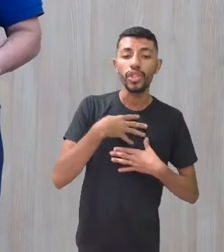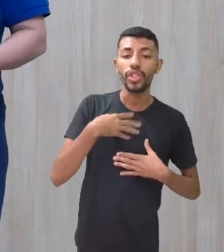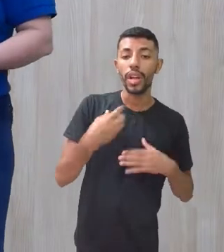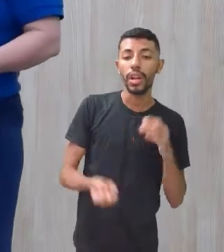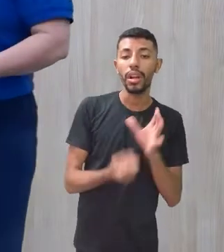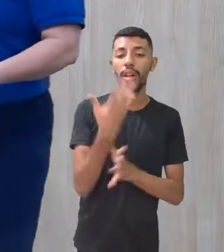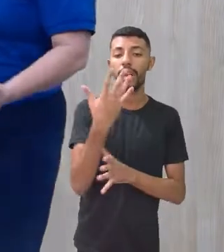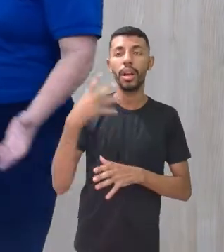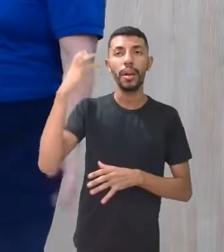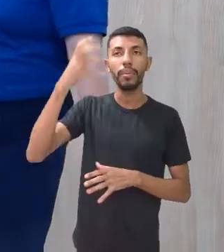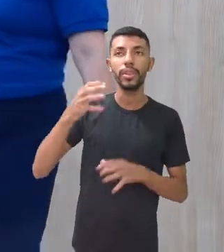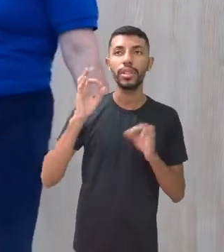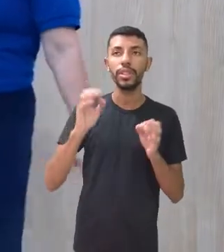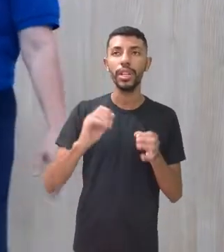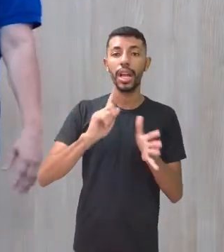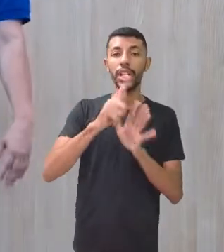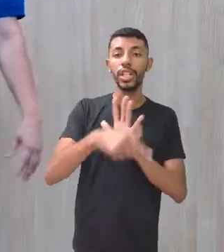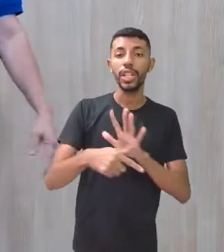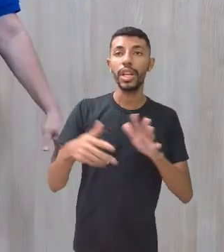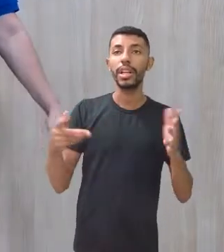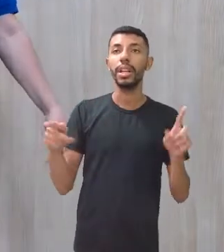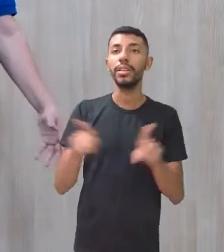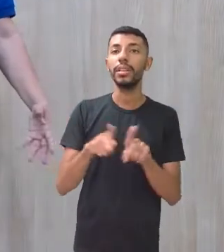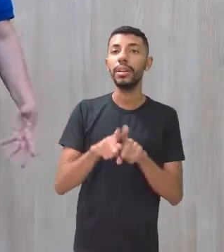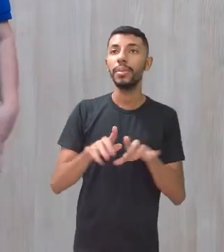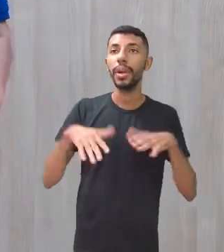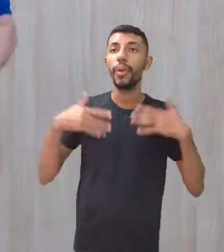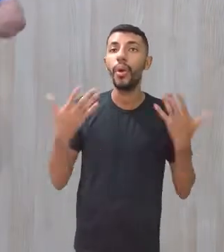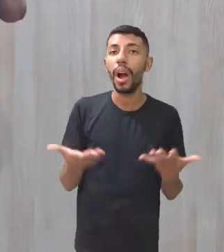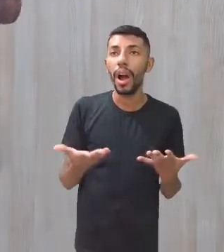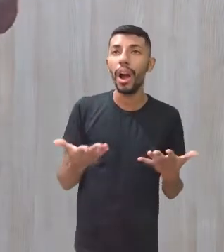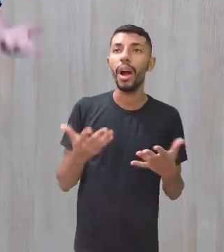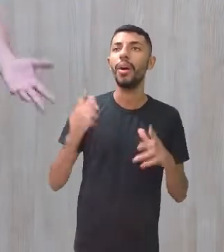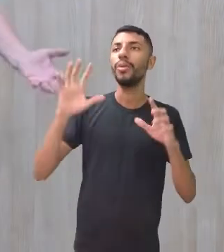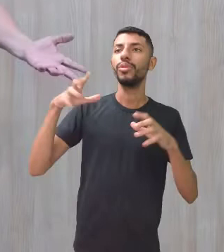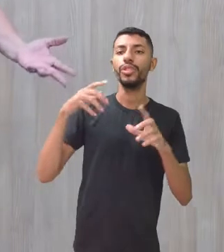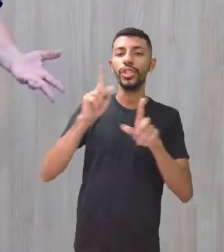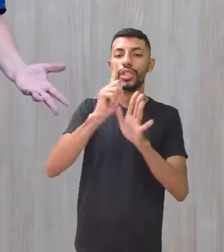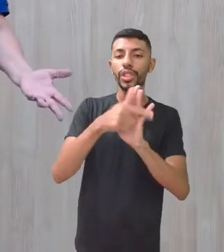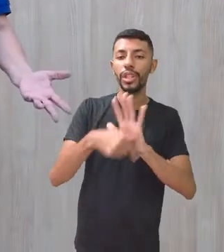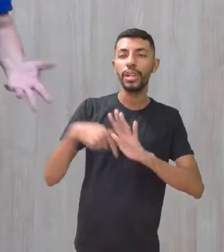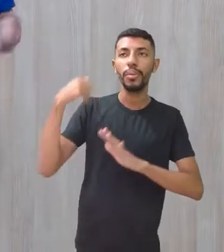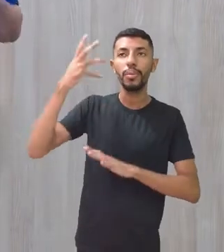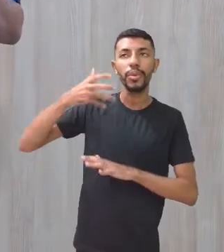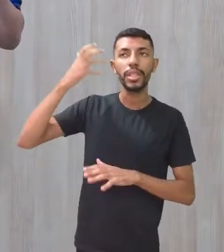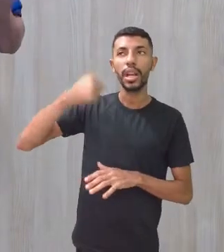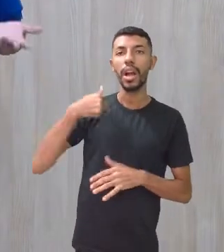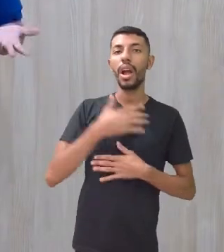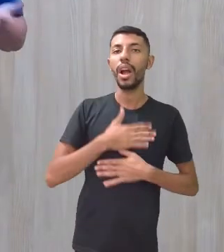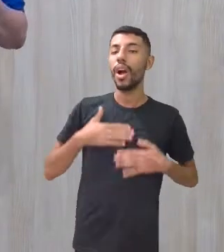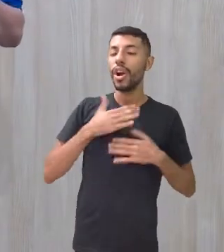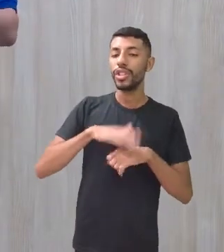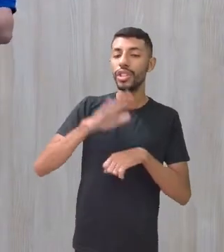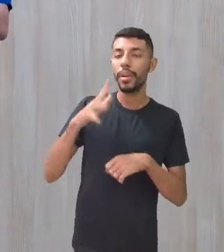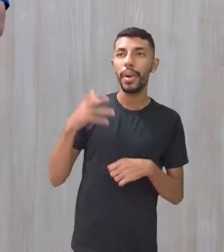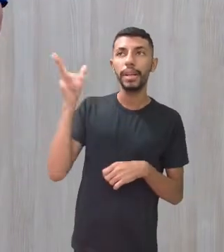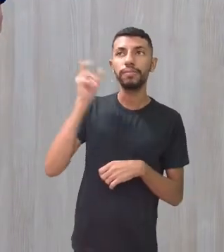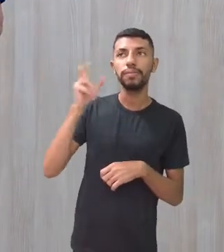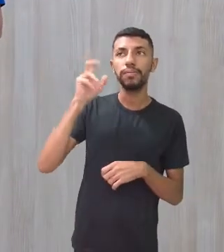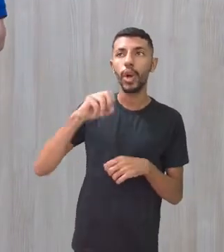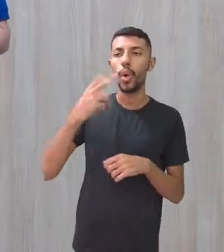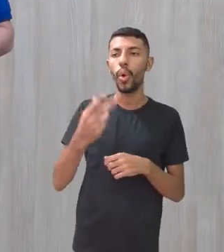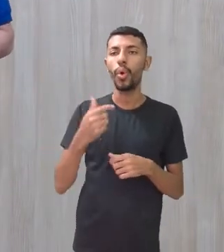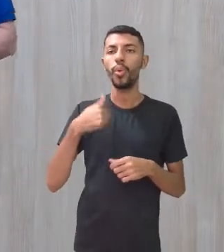produzir música eu vou usar? Quais são os gêneros, né, musicais que eu vou gostar mais de ouvir ou que eu,